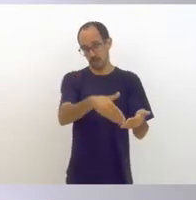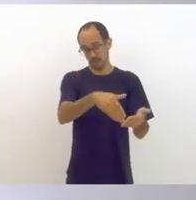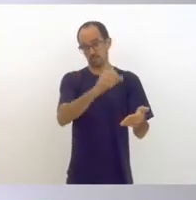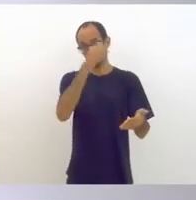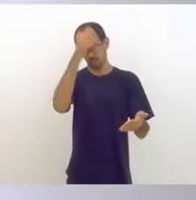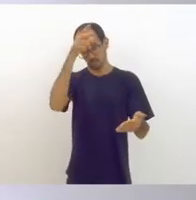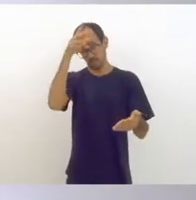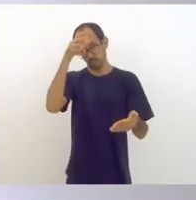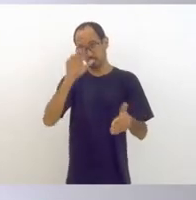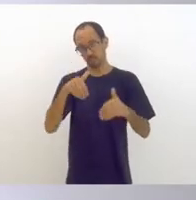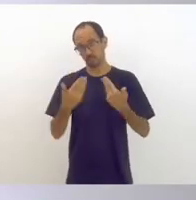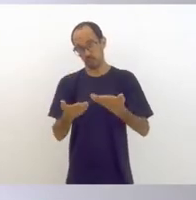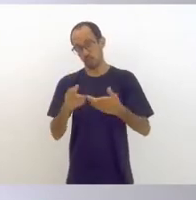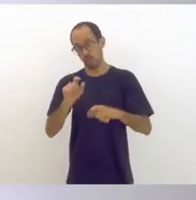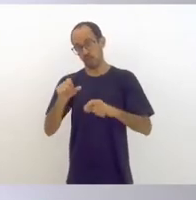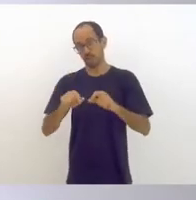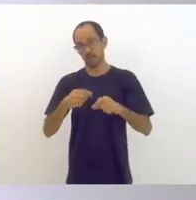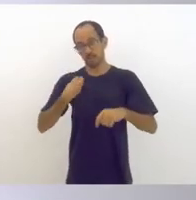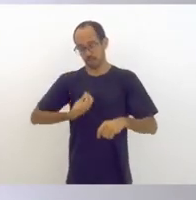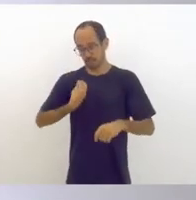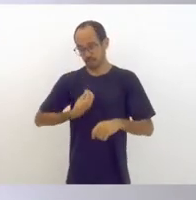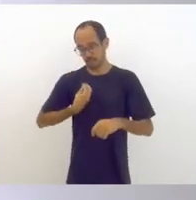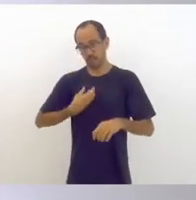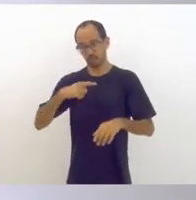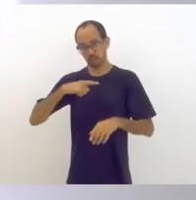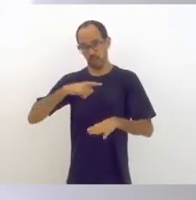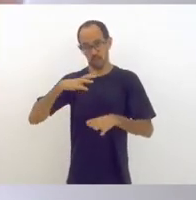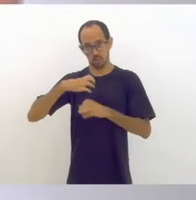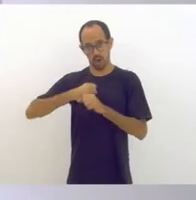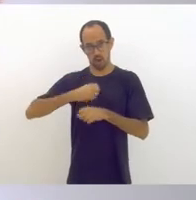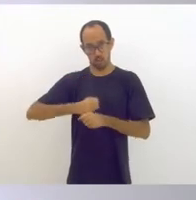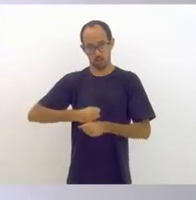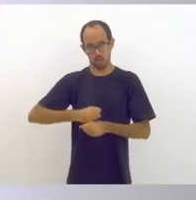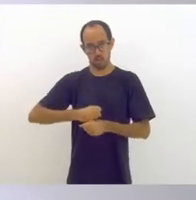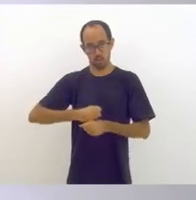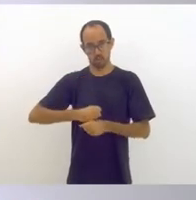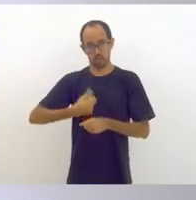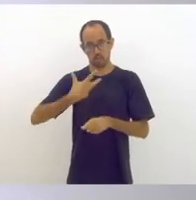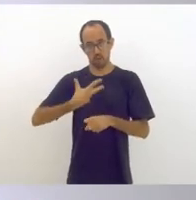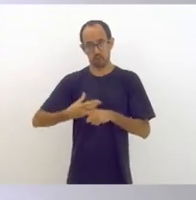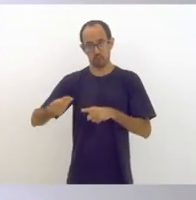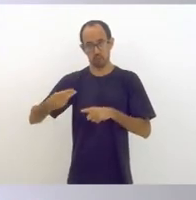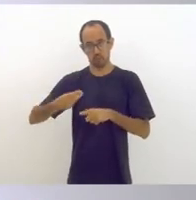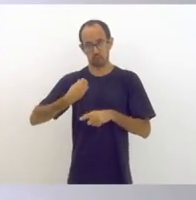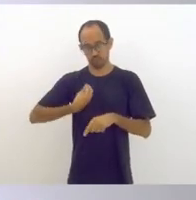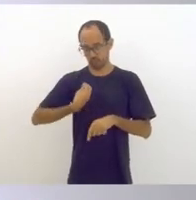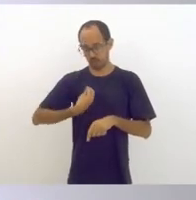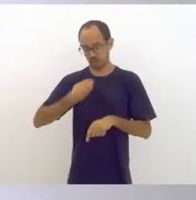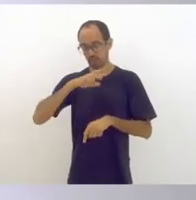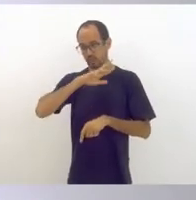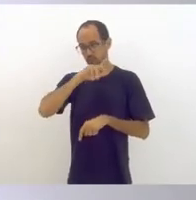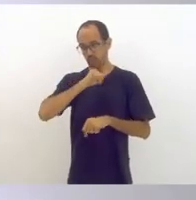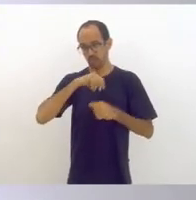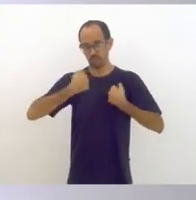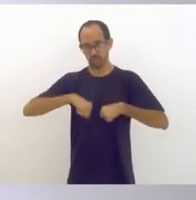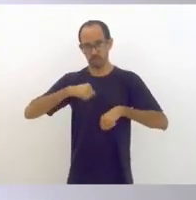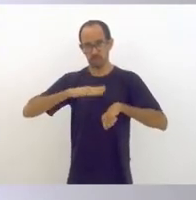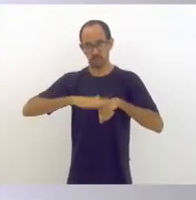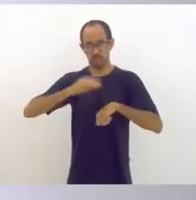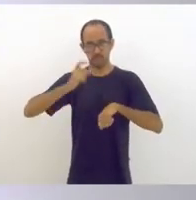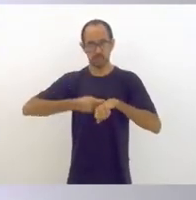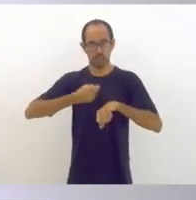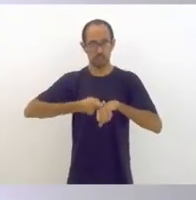de participação de município tem um cômputo lá. Lógico, o refúgio de vida silvestre, por ser algo mais rígido,